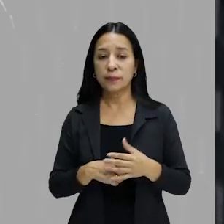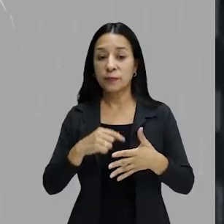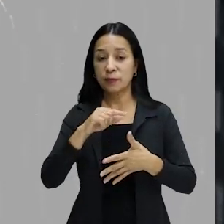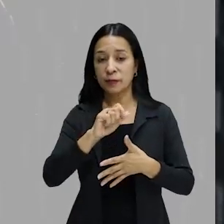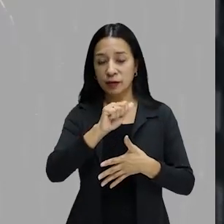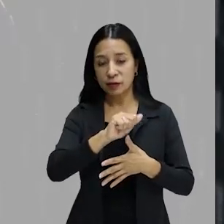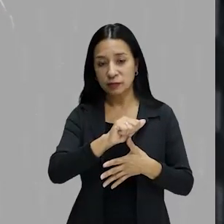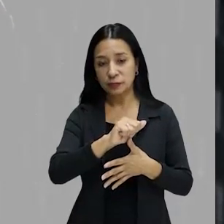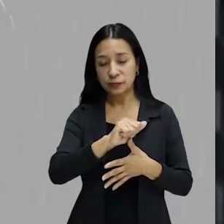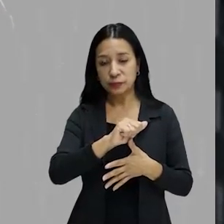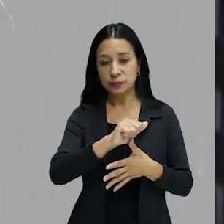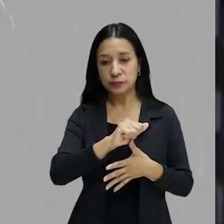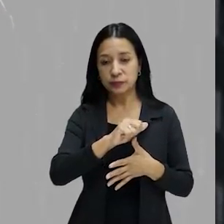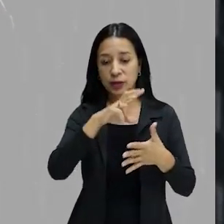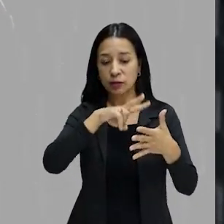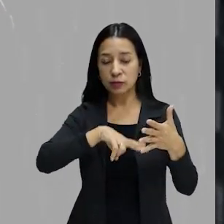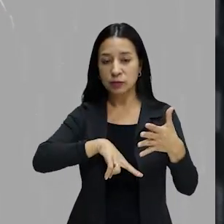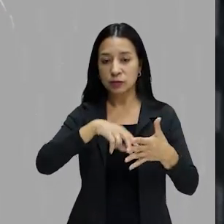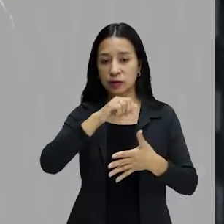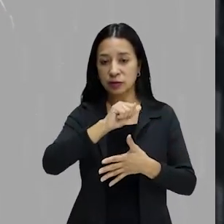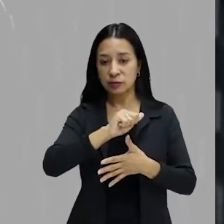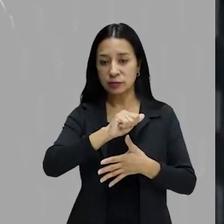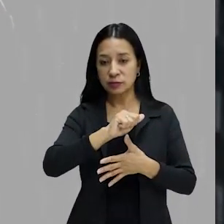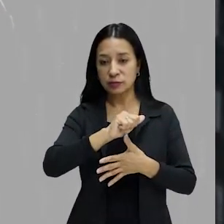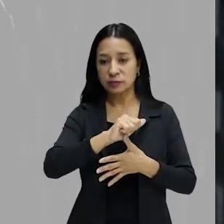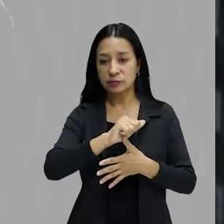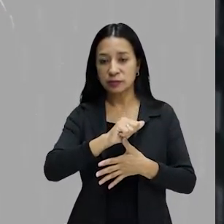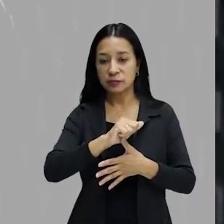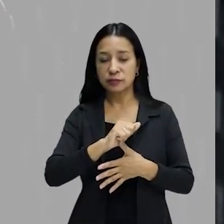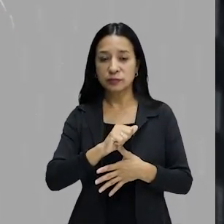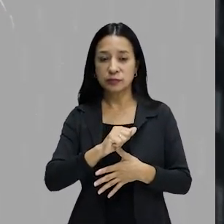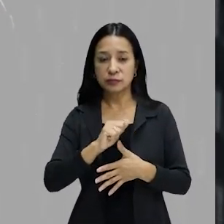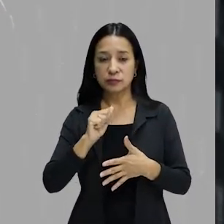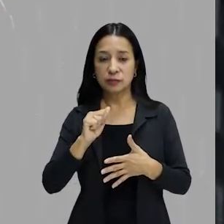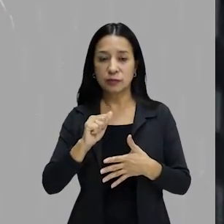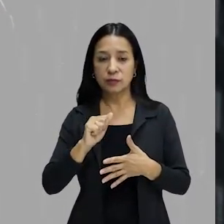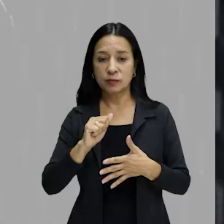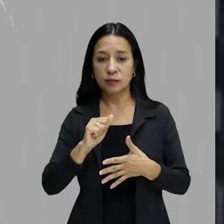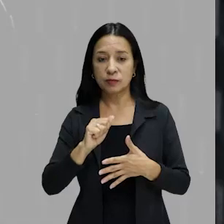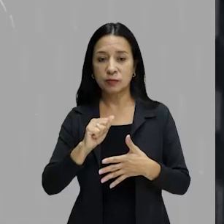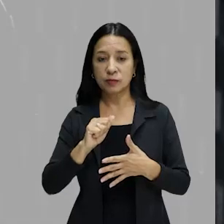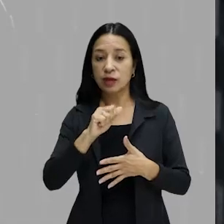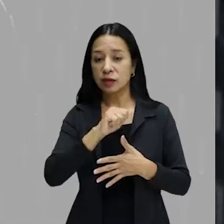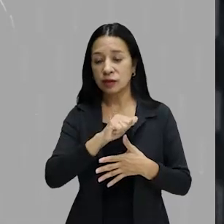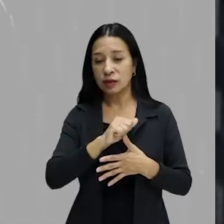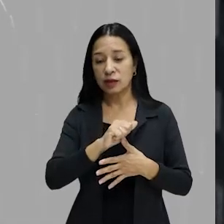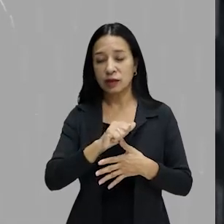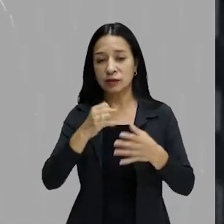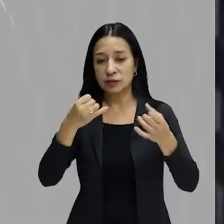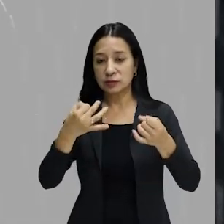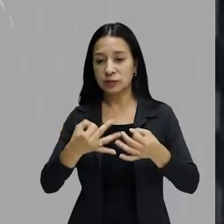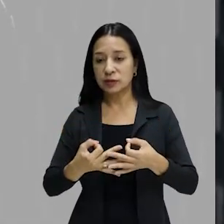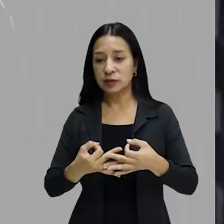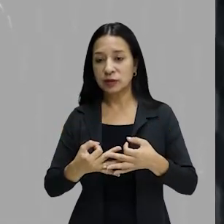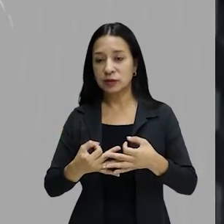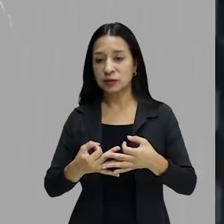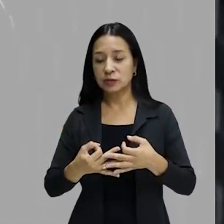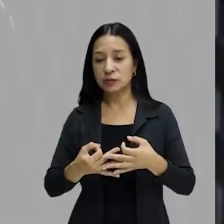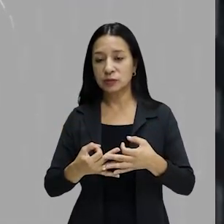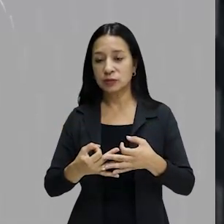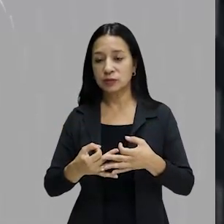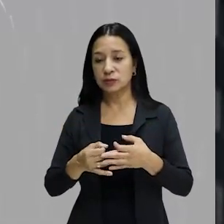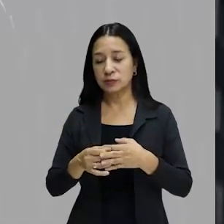possa alimentar-se durante a viagem. Eu levarei a comida com uma intenção, com uma finalidade. Olha aí as dicas